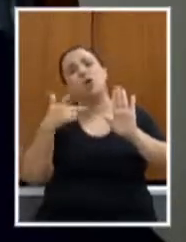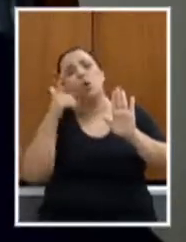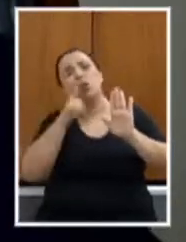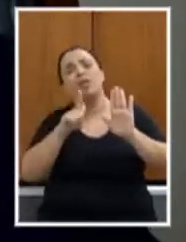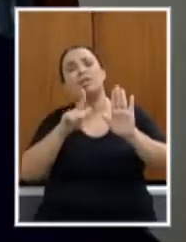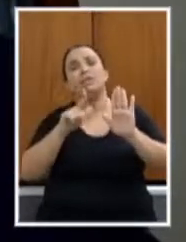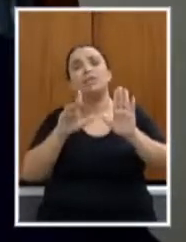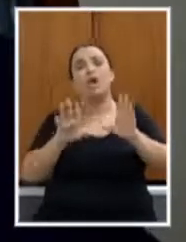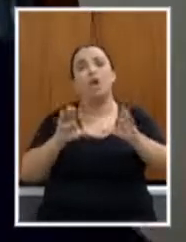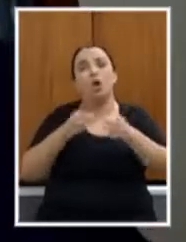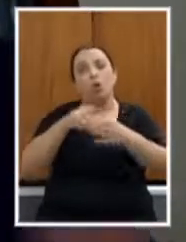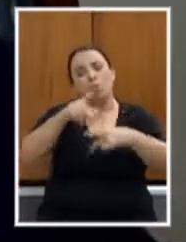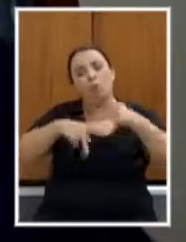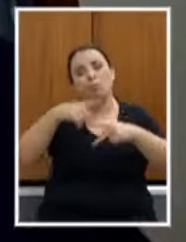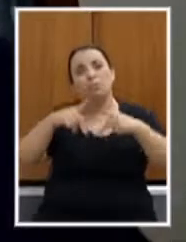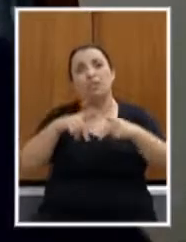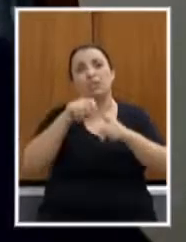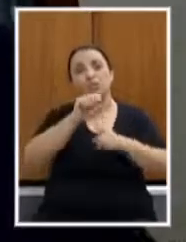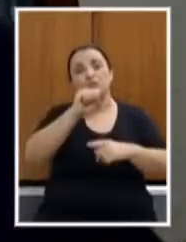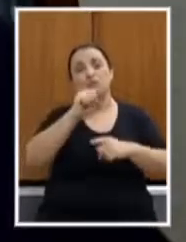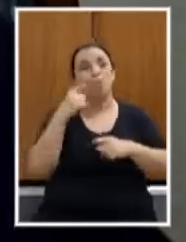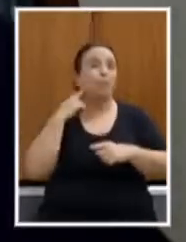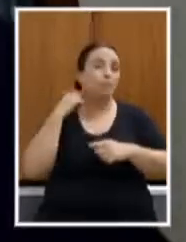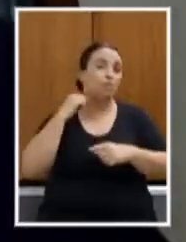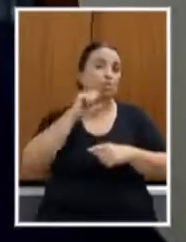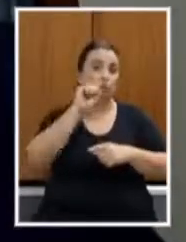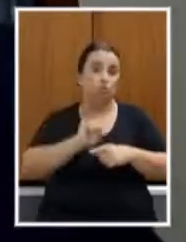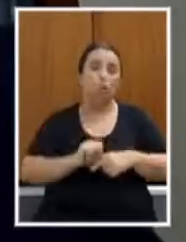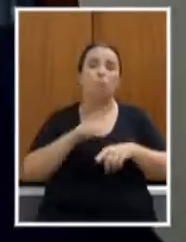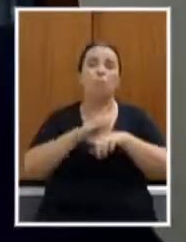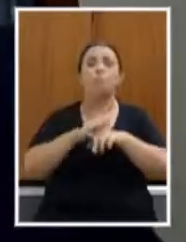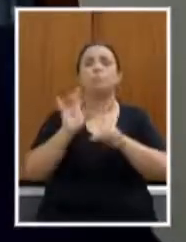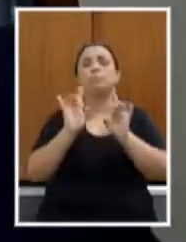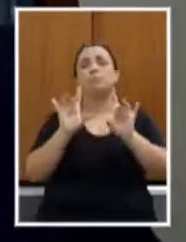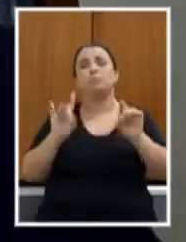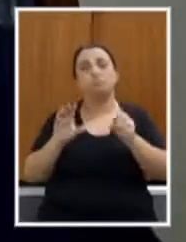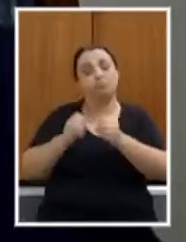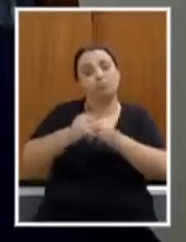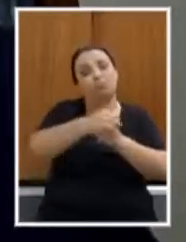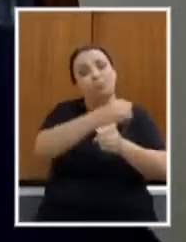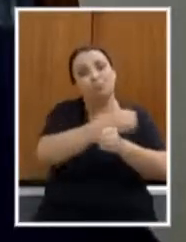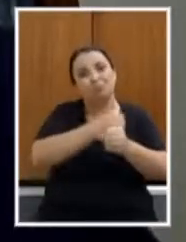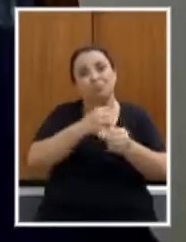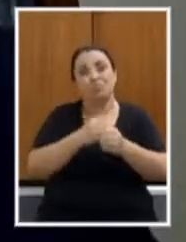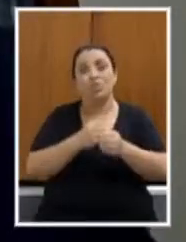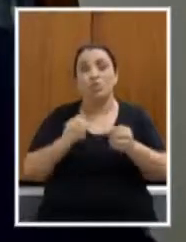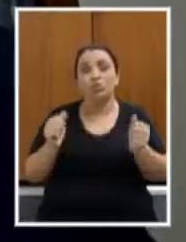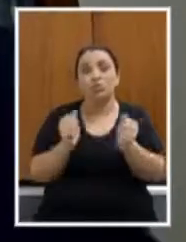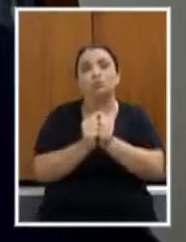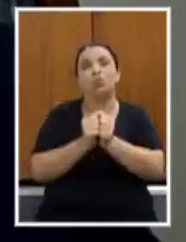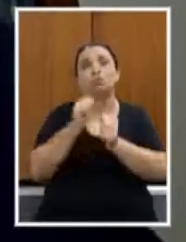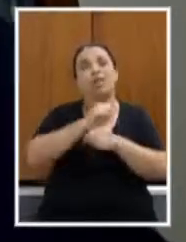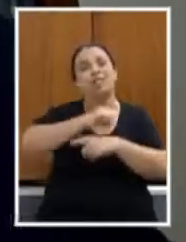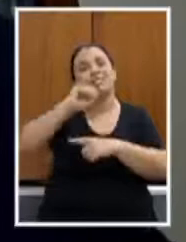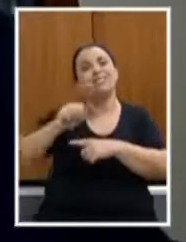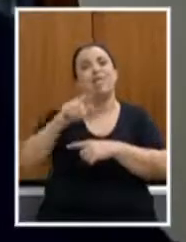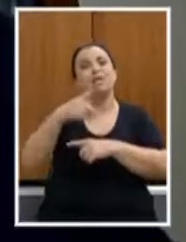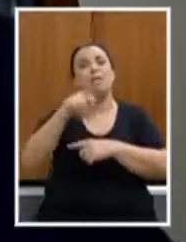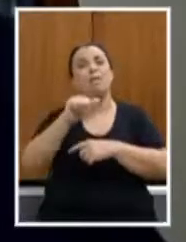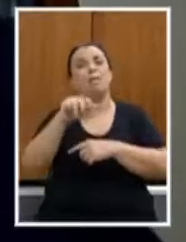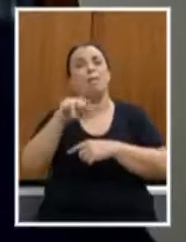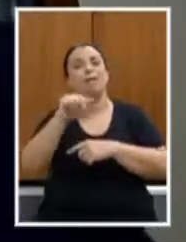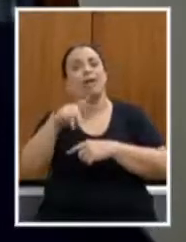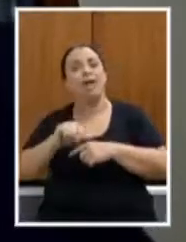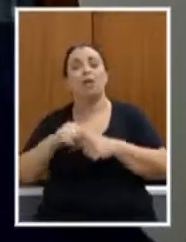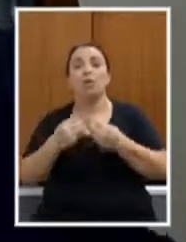Minas, em especial, obviamente, os municípios que compõem hoje o Parque Estadual da Serra do Papagaio. Então, encaminho favoravelmente,